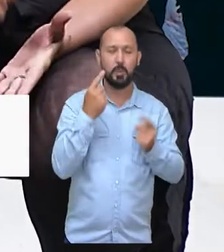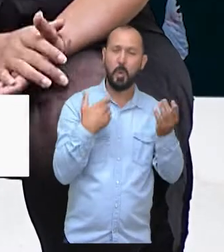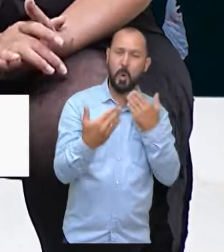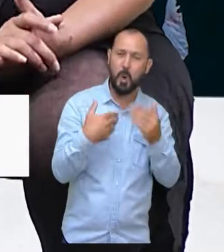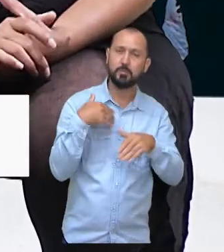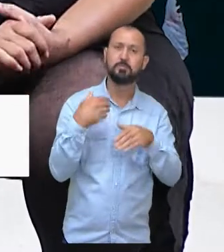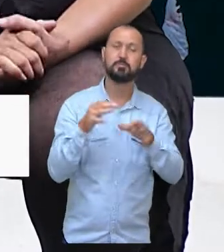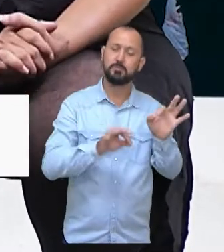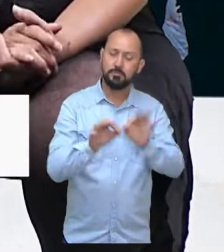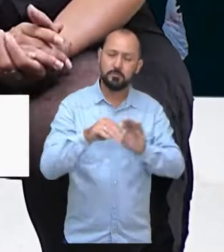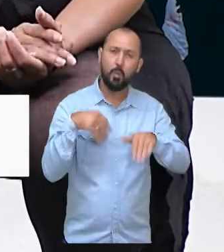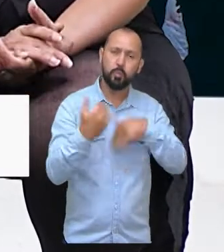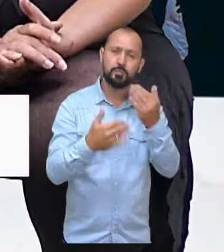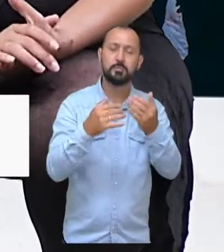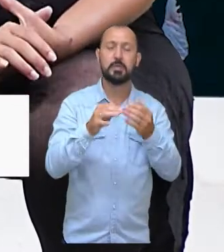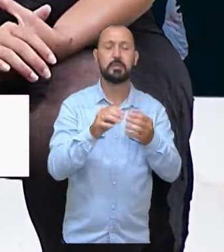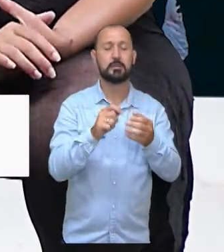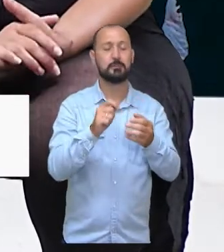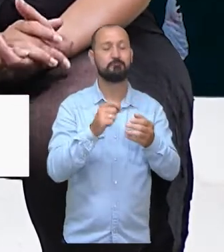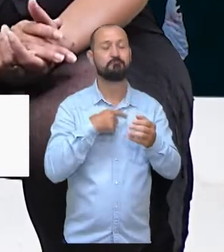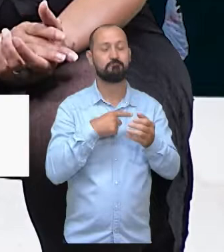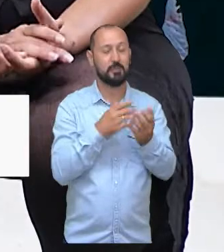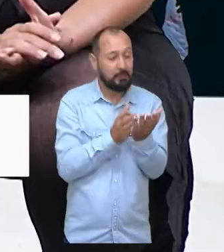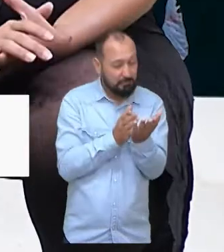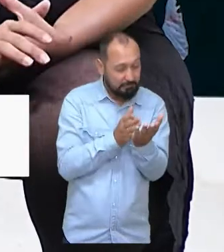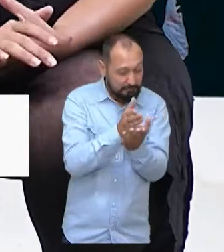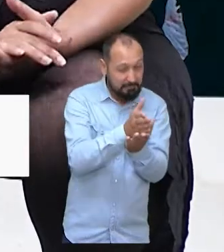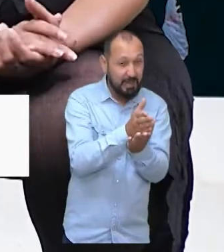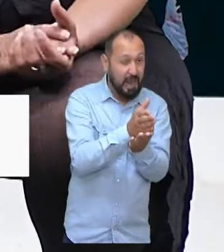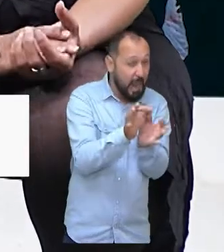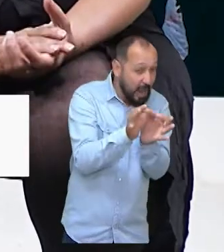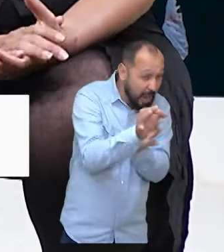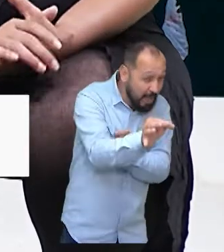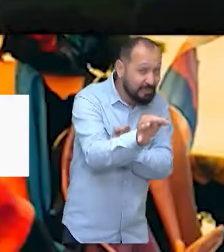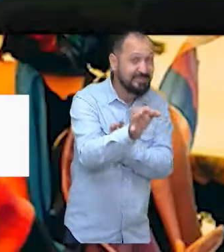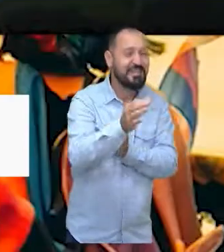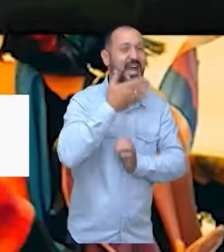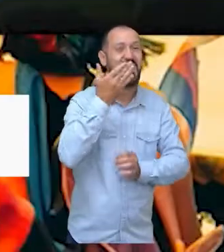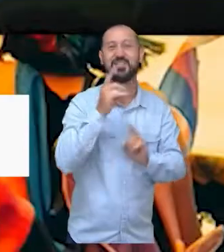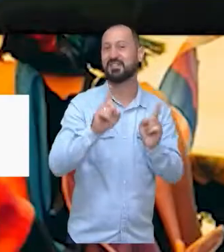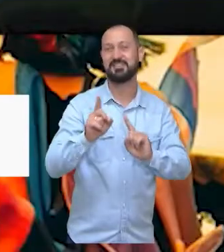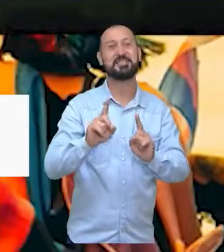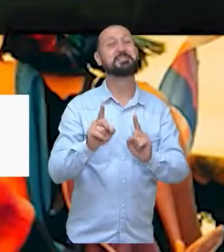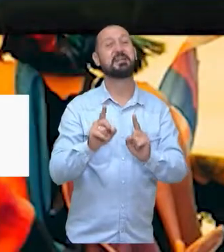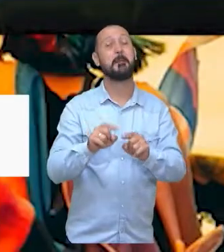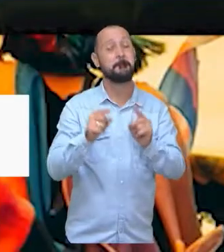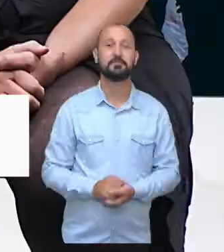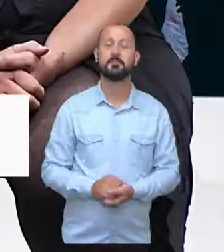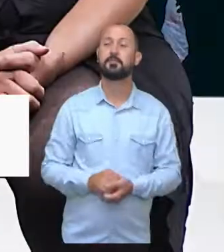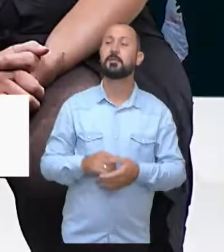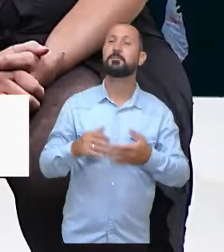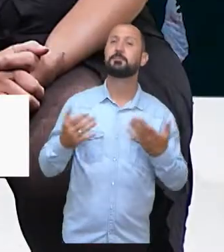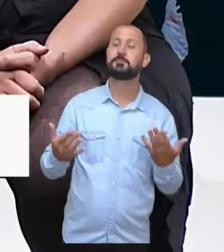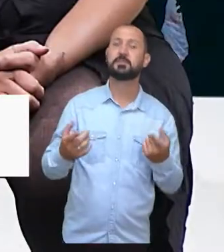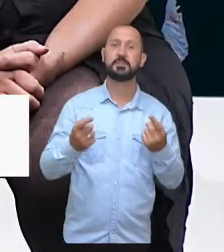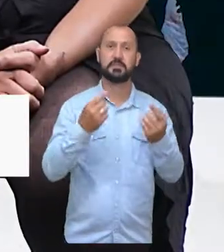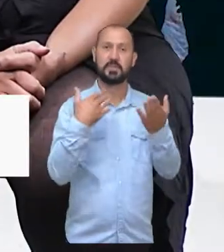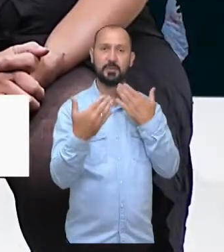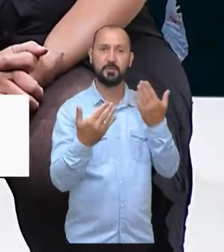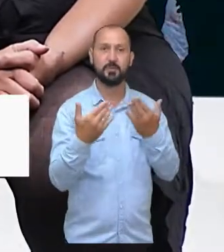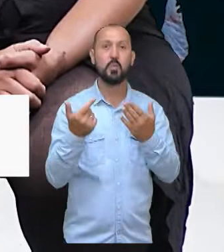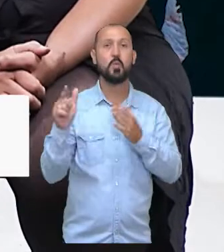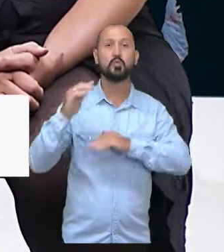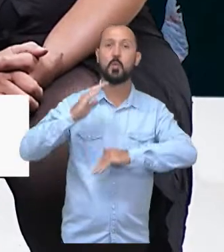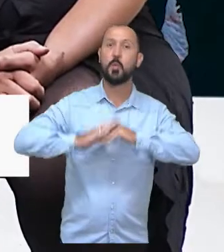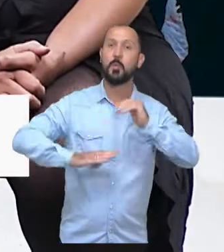ainda temos um caminho a percorrer aí, que não vai ser fácil, mas a gente encara. E até debatendo com outros profissionais